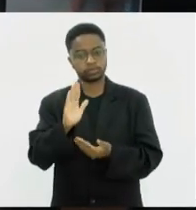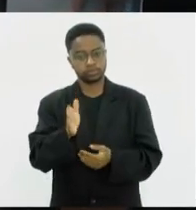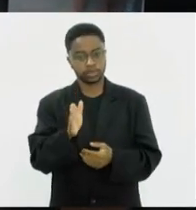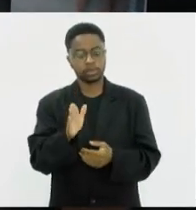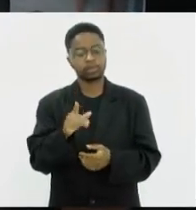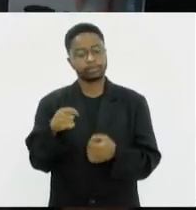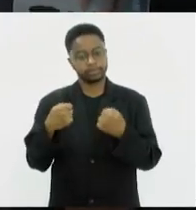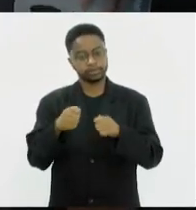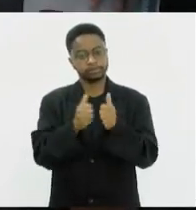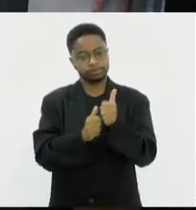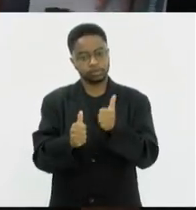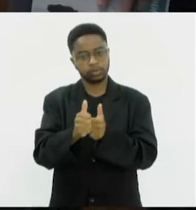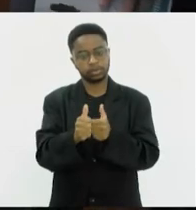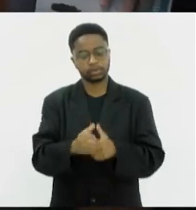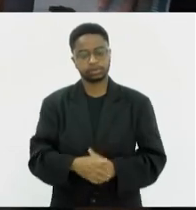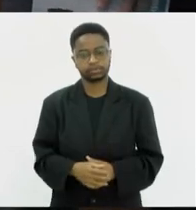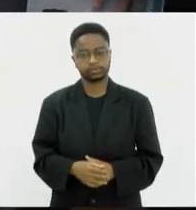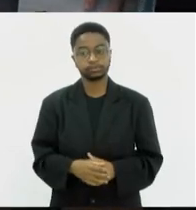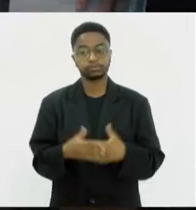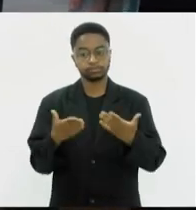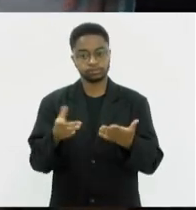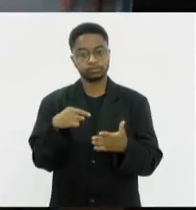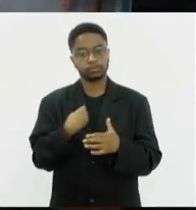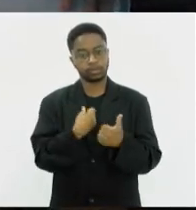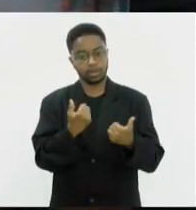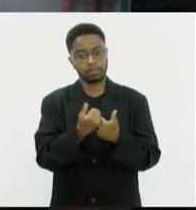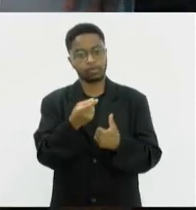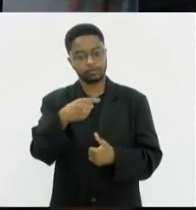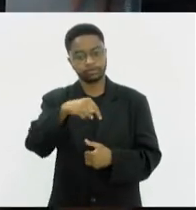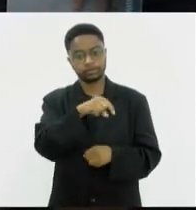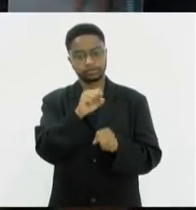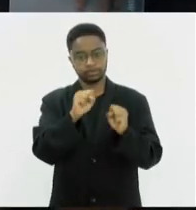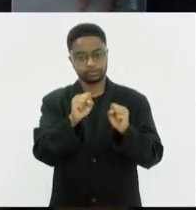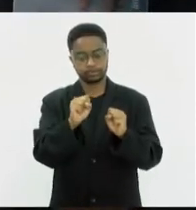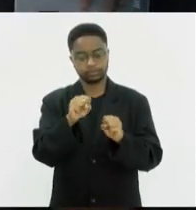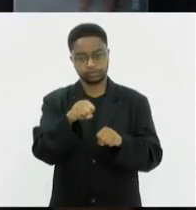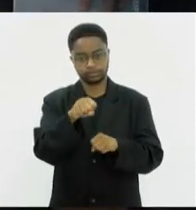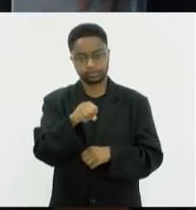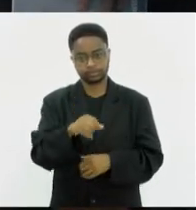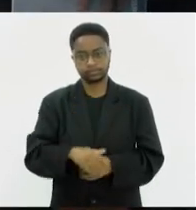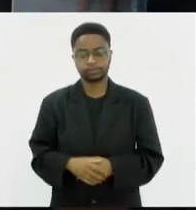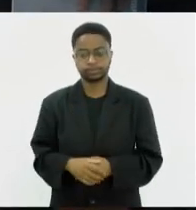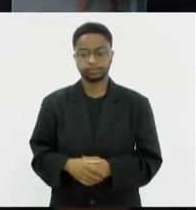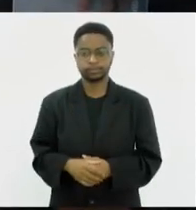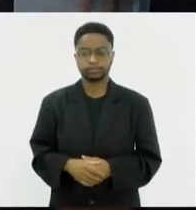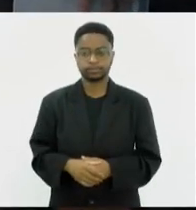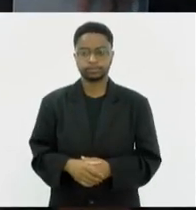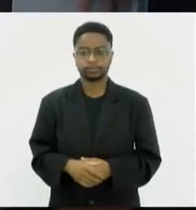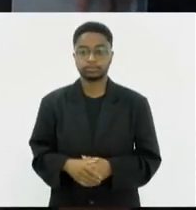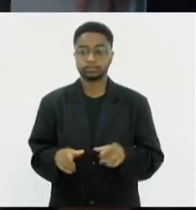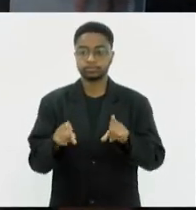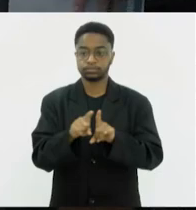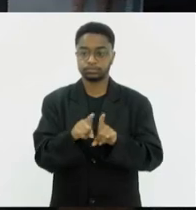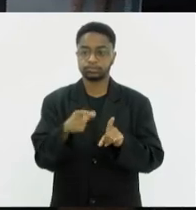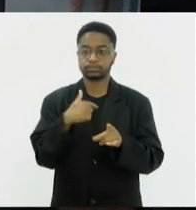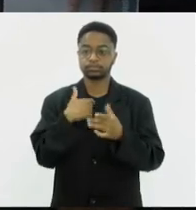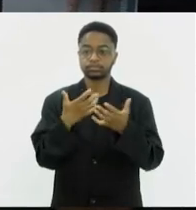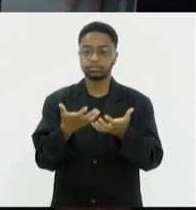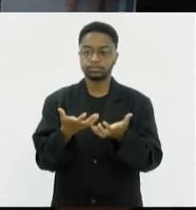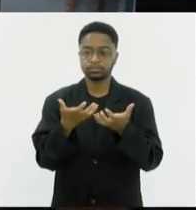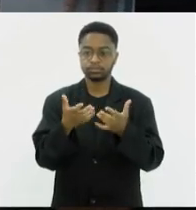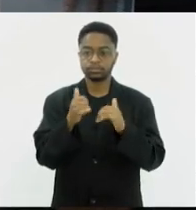dar prioridade a isso. Então, contem sim conosco. Depois, deputada Marta Rocha, queria